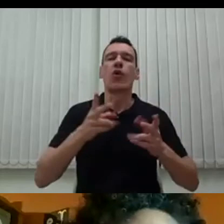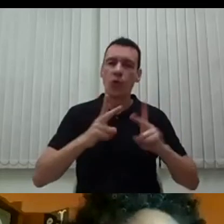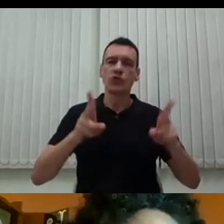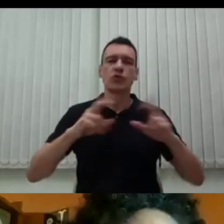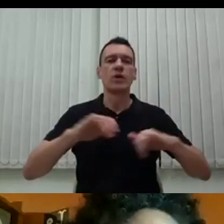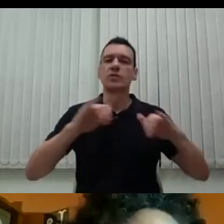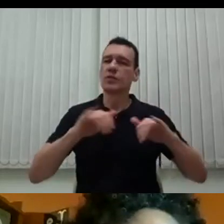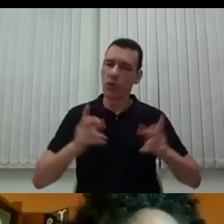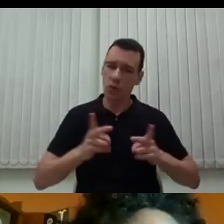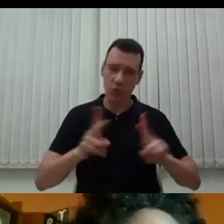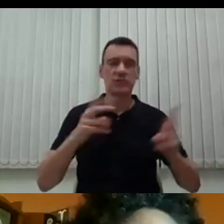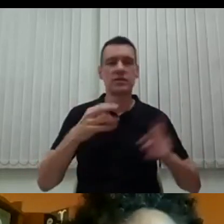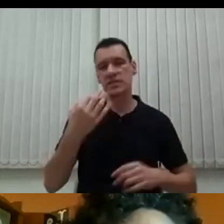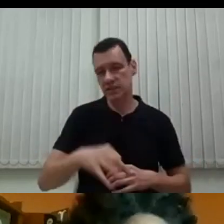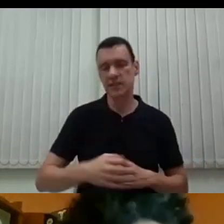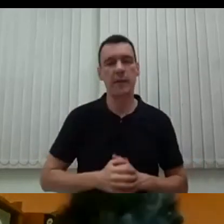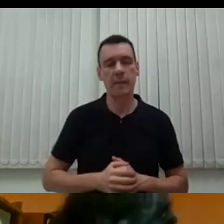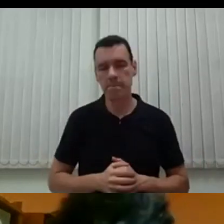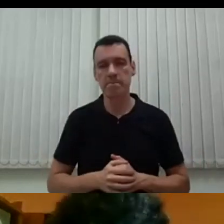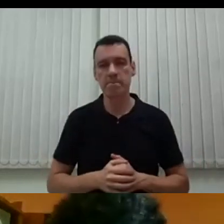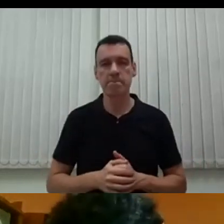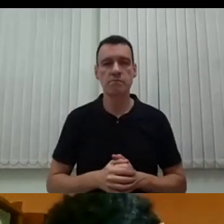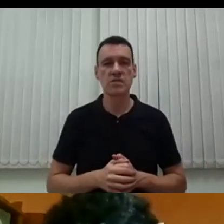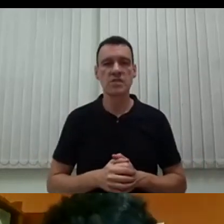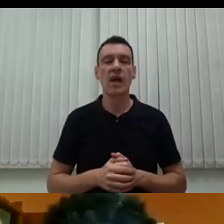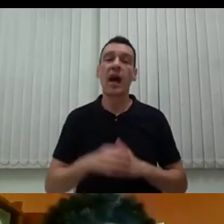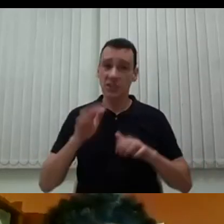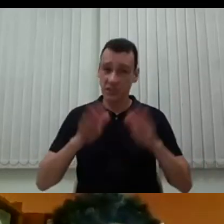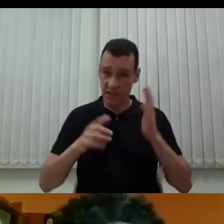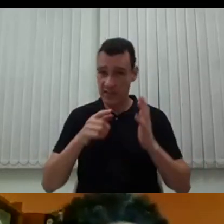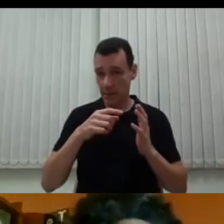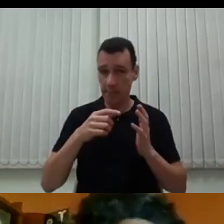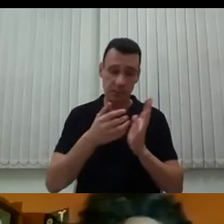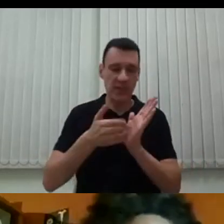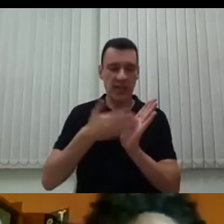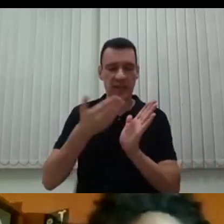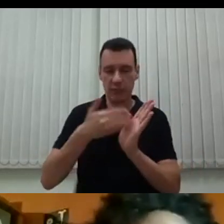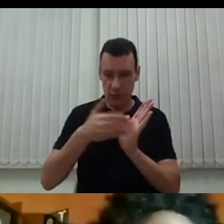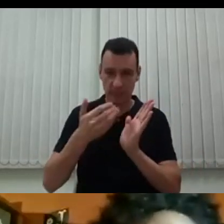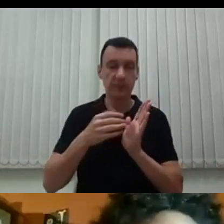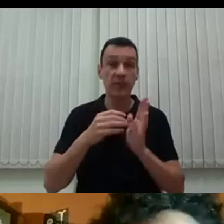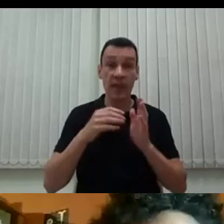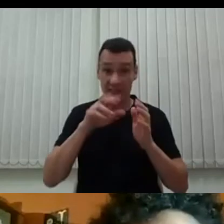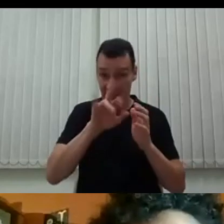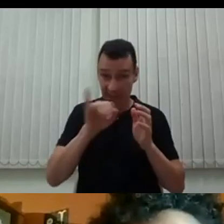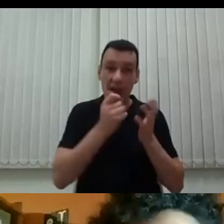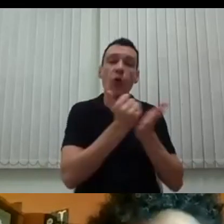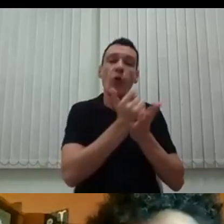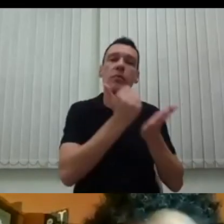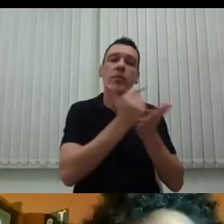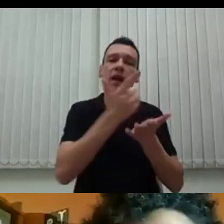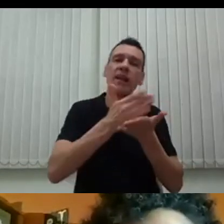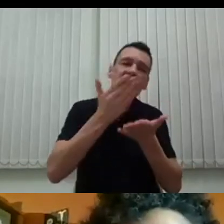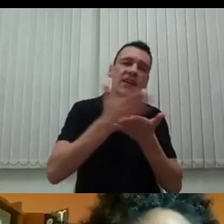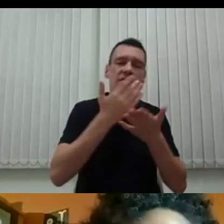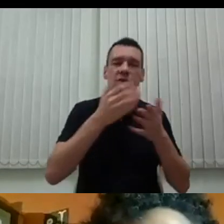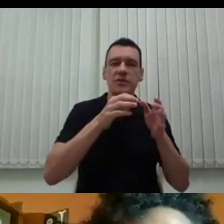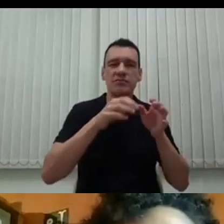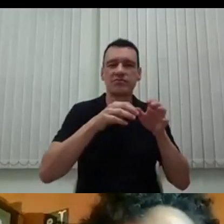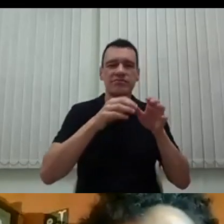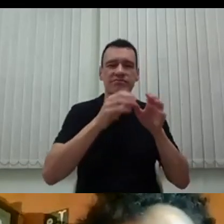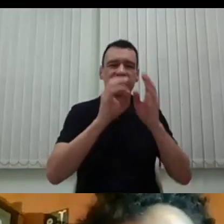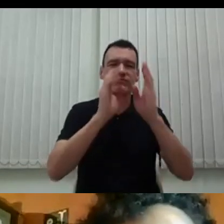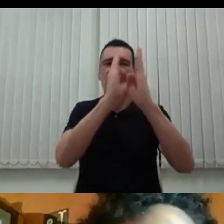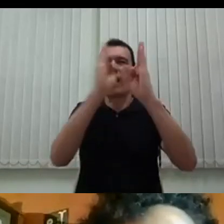a gente vai com uma lista de obras, na dinâmica da formação de coleção, né, que foi que é um espaço que eu